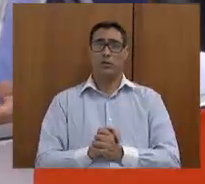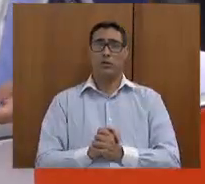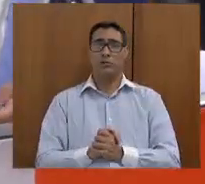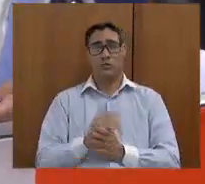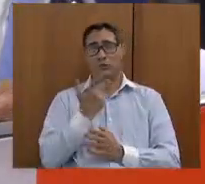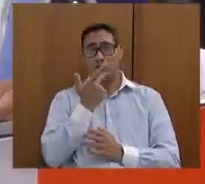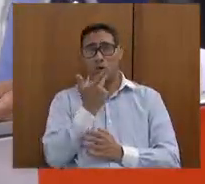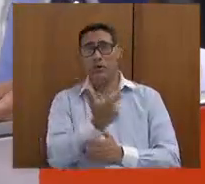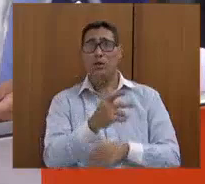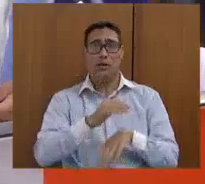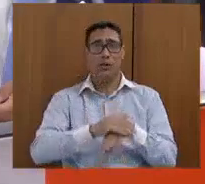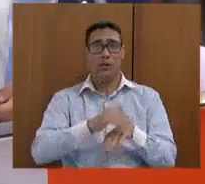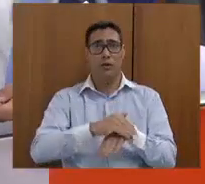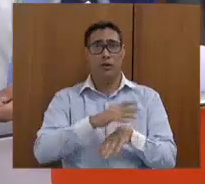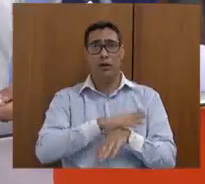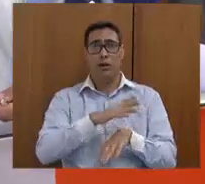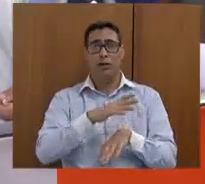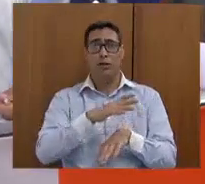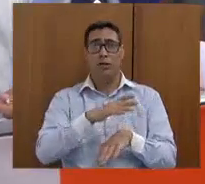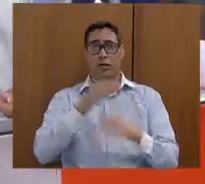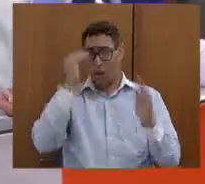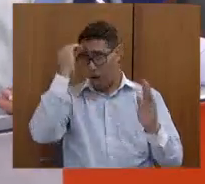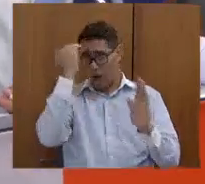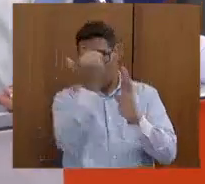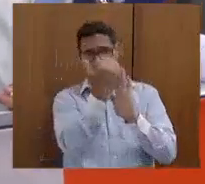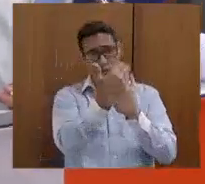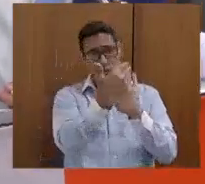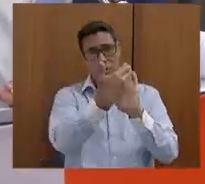aqui de dizer que eu tenho muito respeito pela história